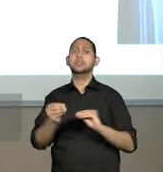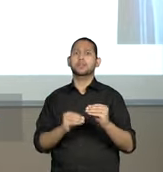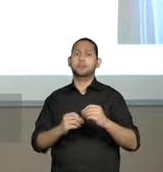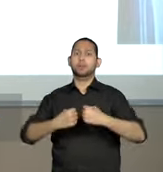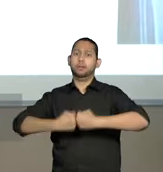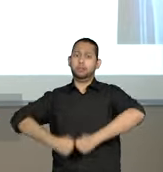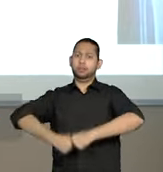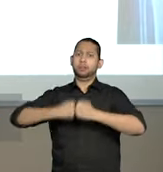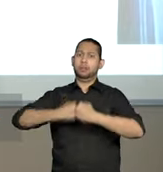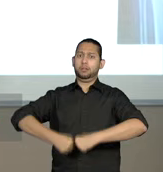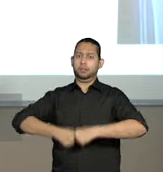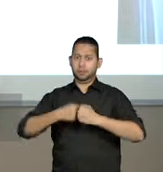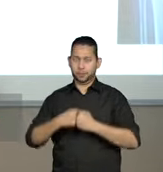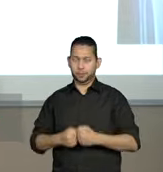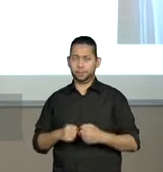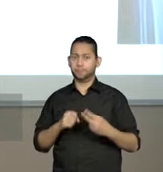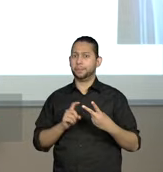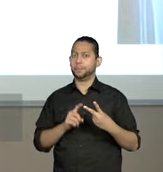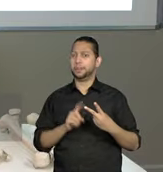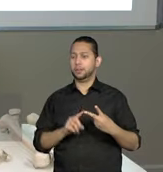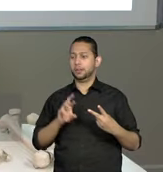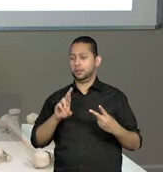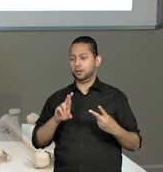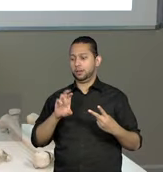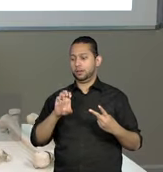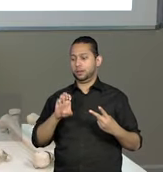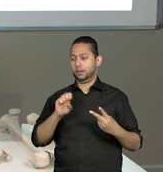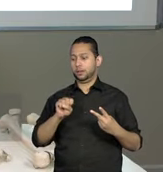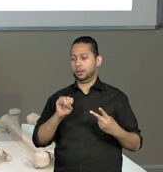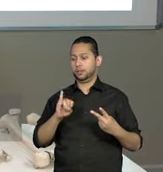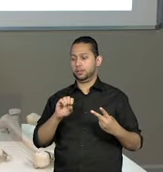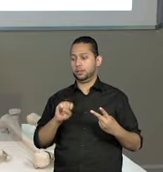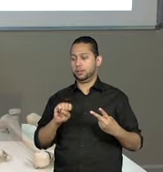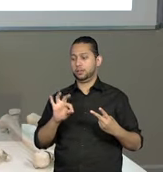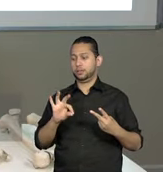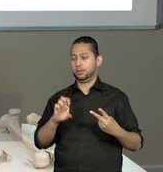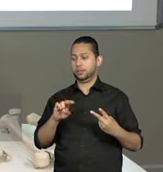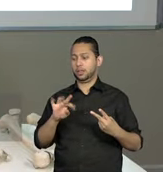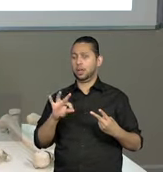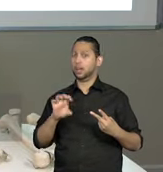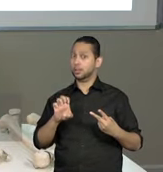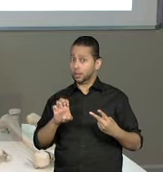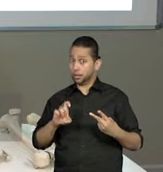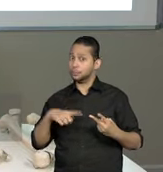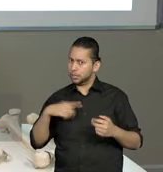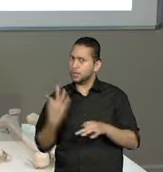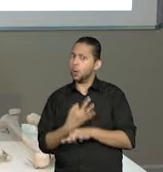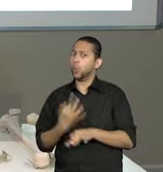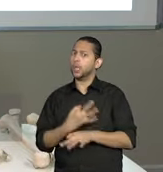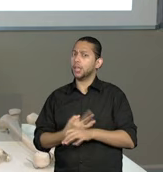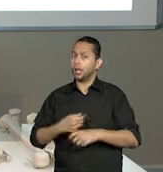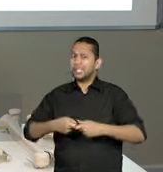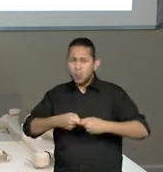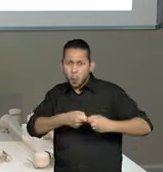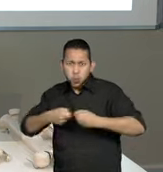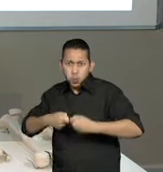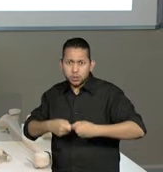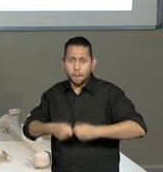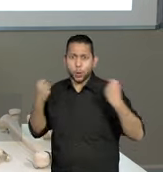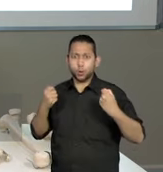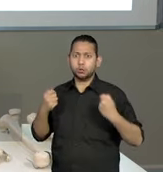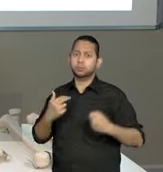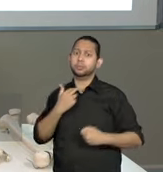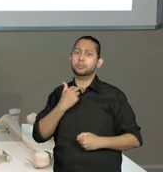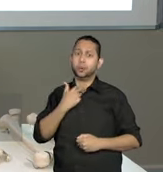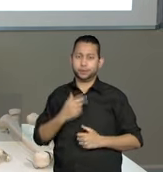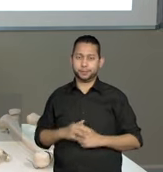para que ele possibilite o movimento. Quando você força demais um ligamento, vou dar um exemplo